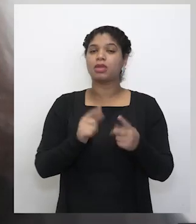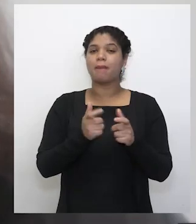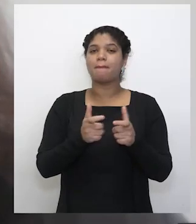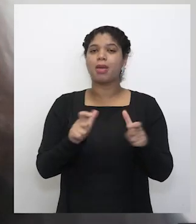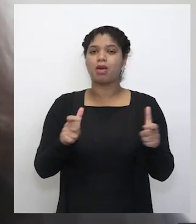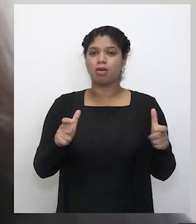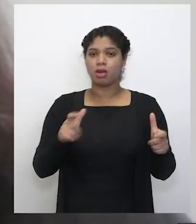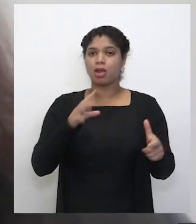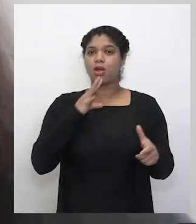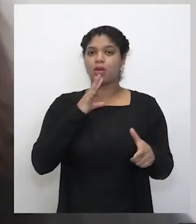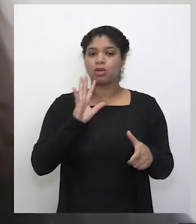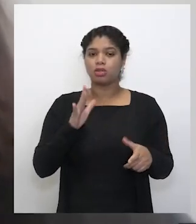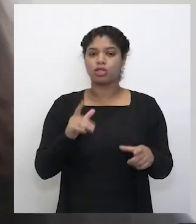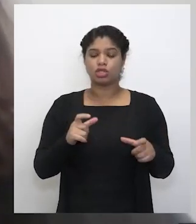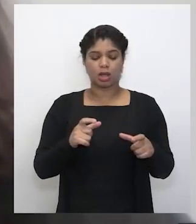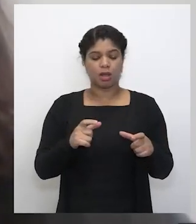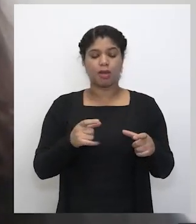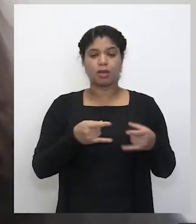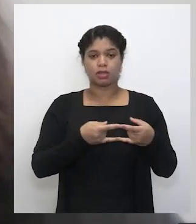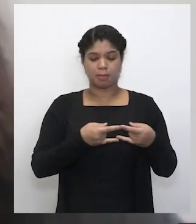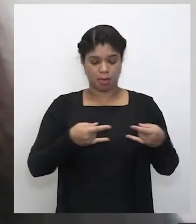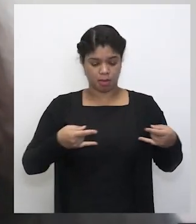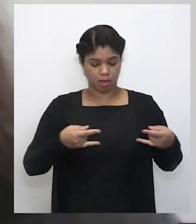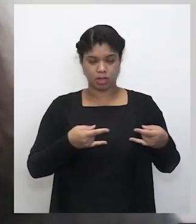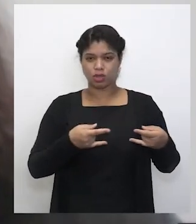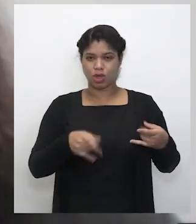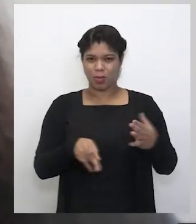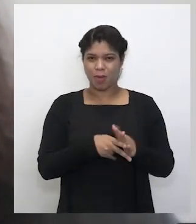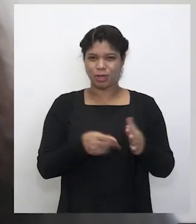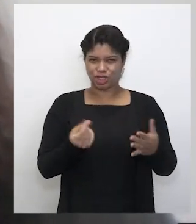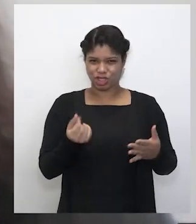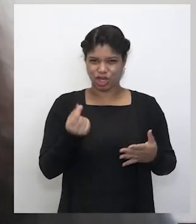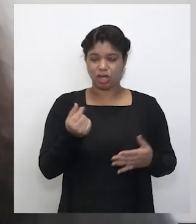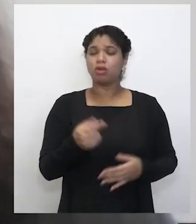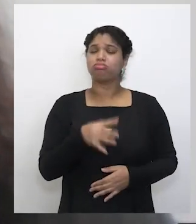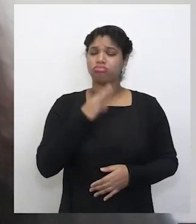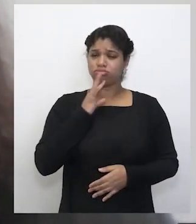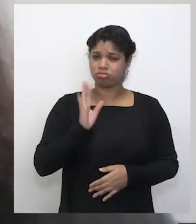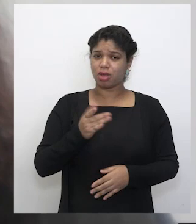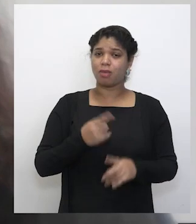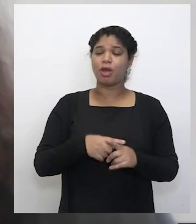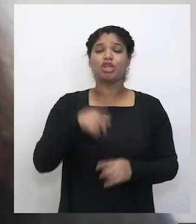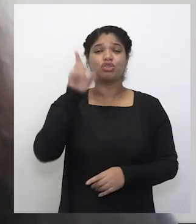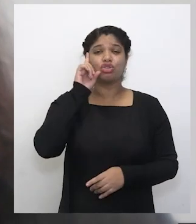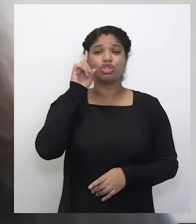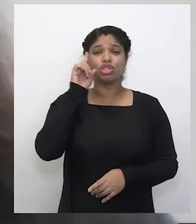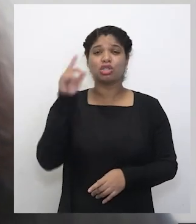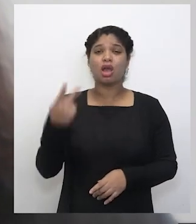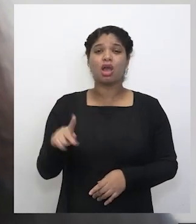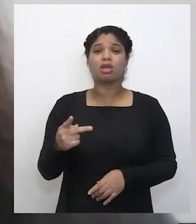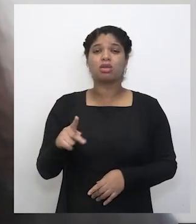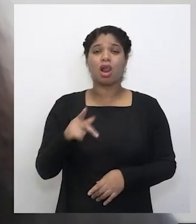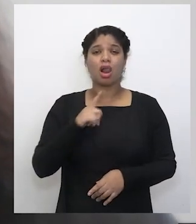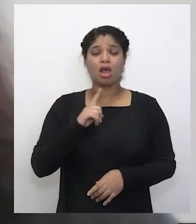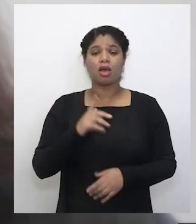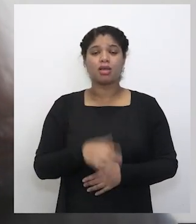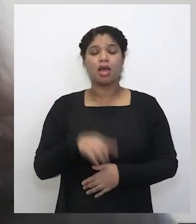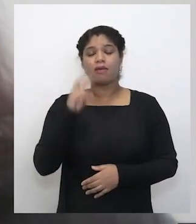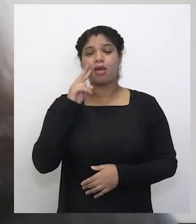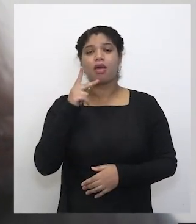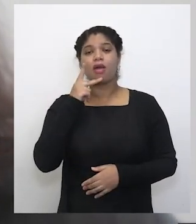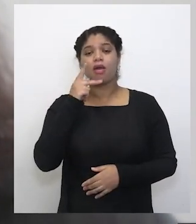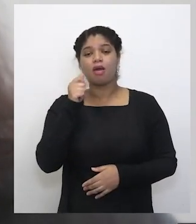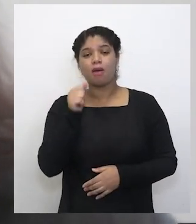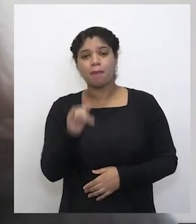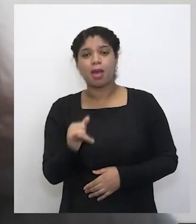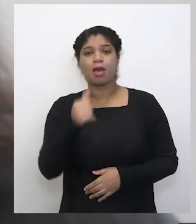notas, algumas cédulas, né? Elas já conhecem porque faz parte do dia a dia dela. Eles vê o pai,